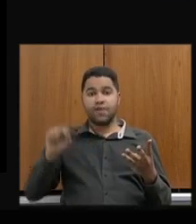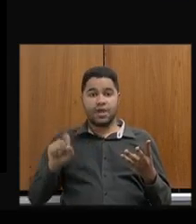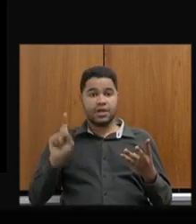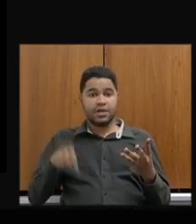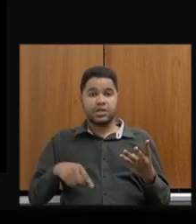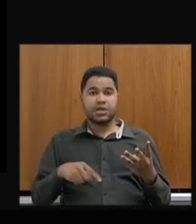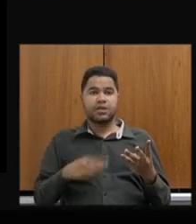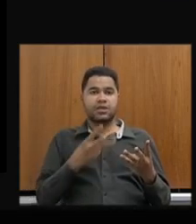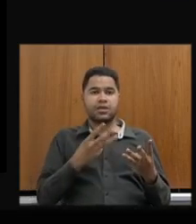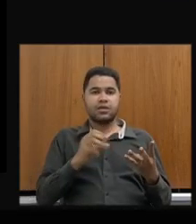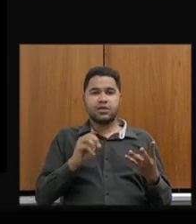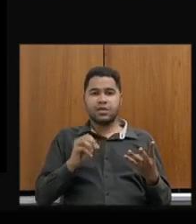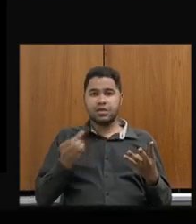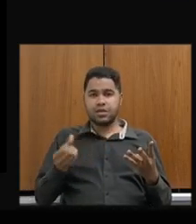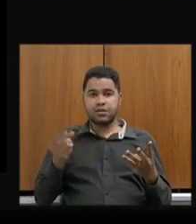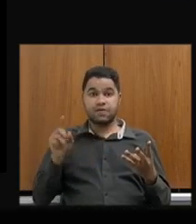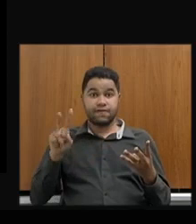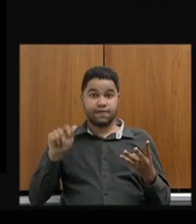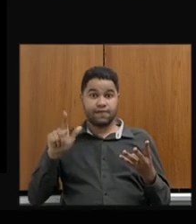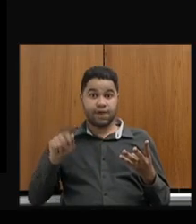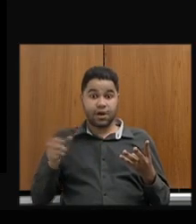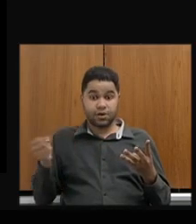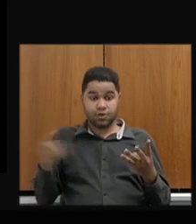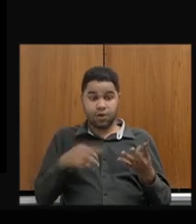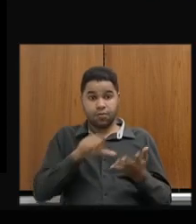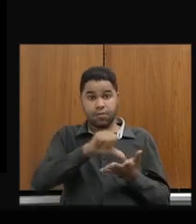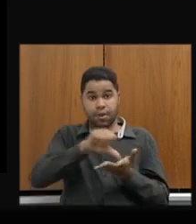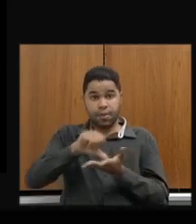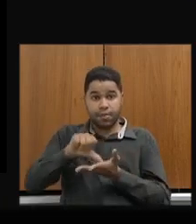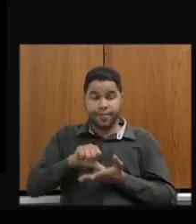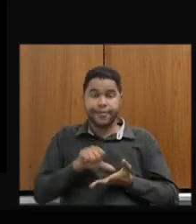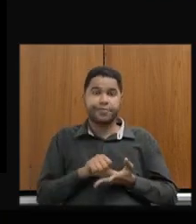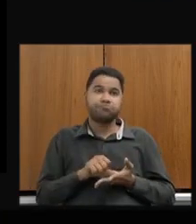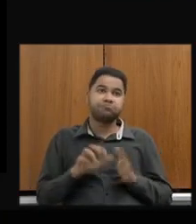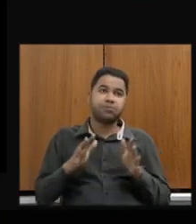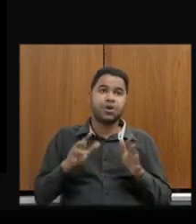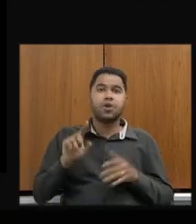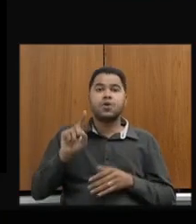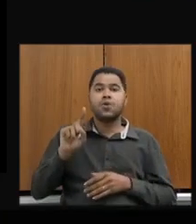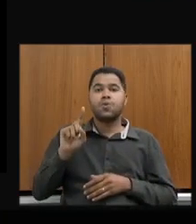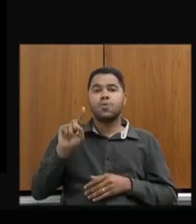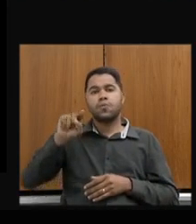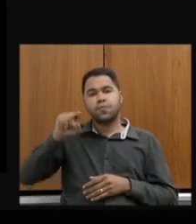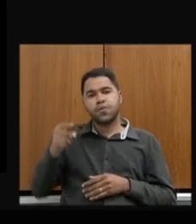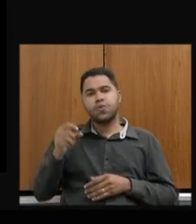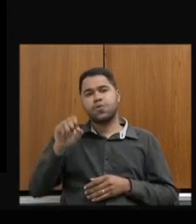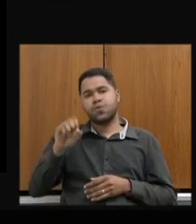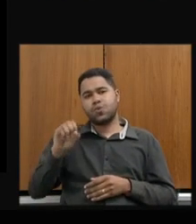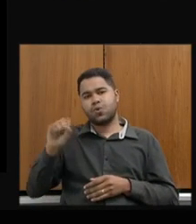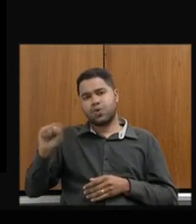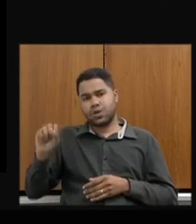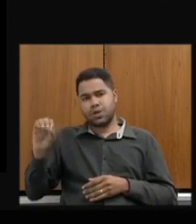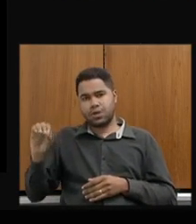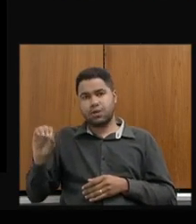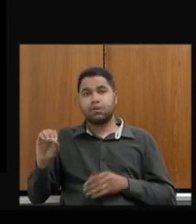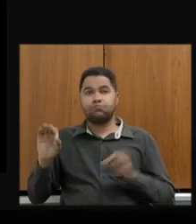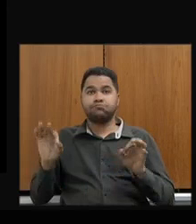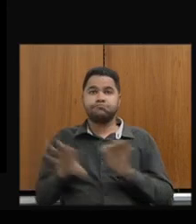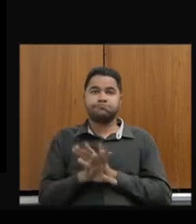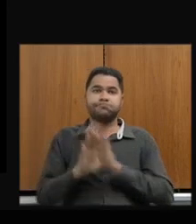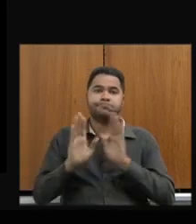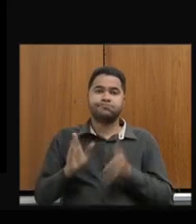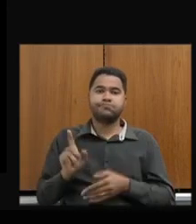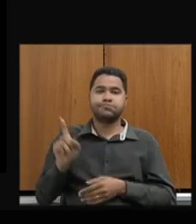80 vagas então só nessas nessas novas unidades nós temos em torno de 1800 watts e já finalizando